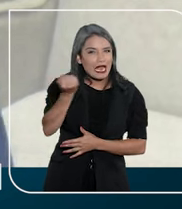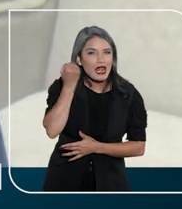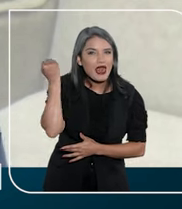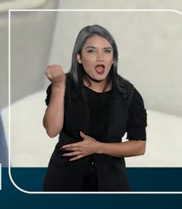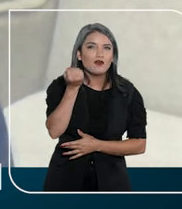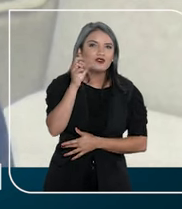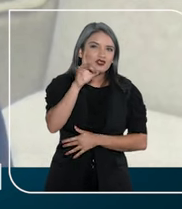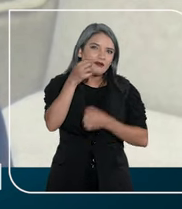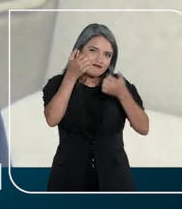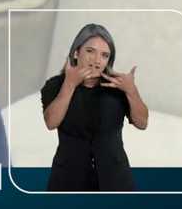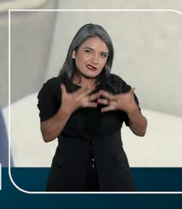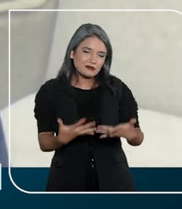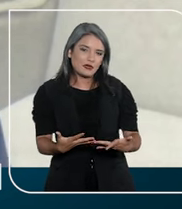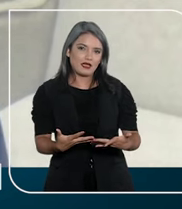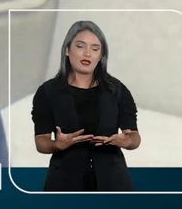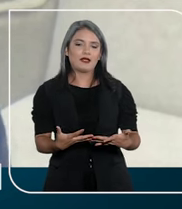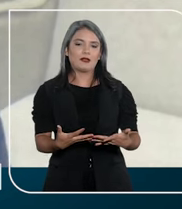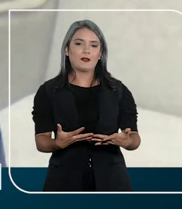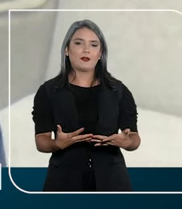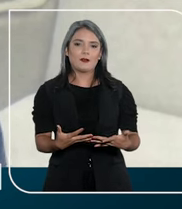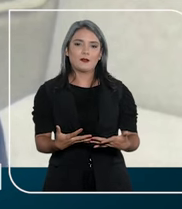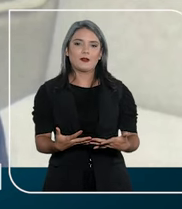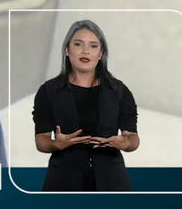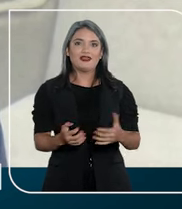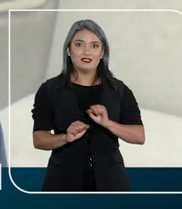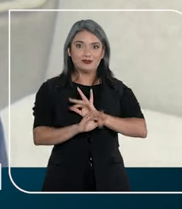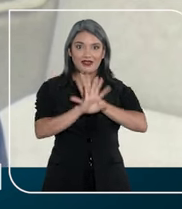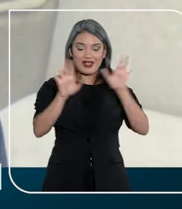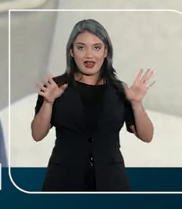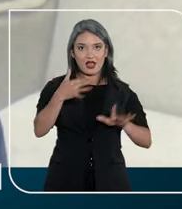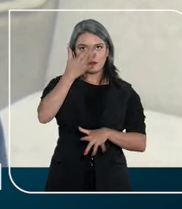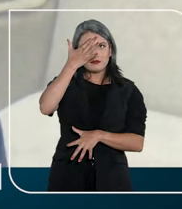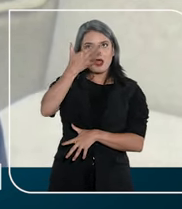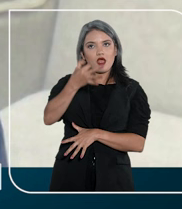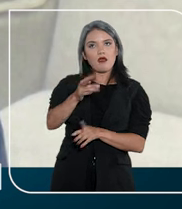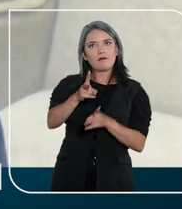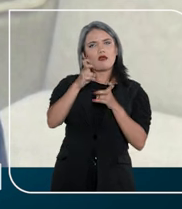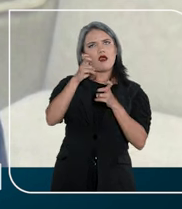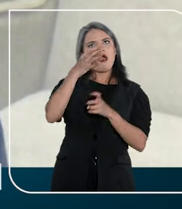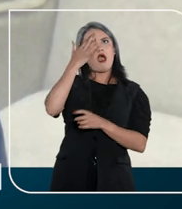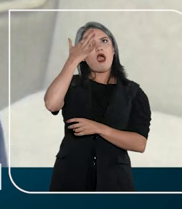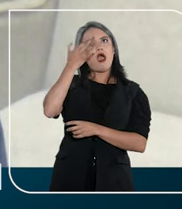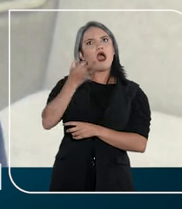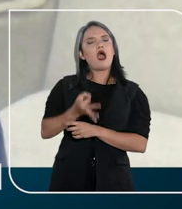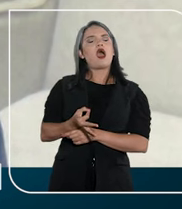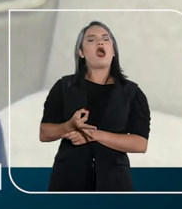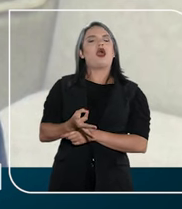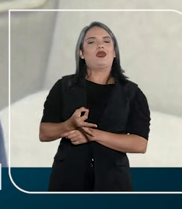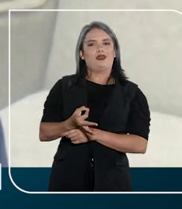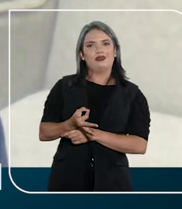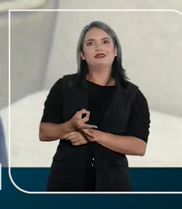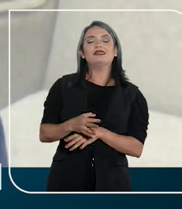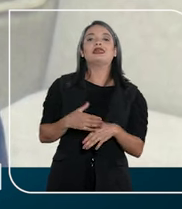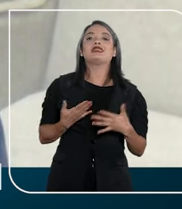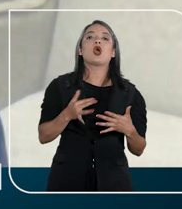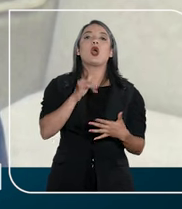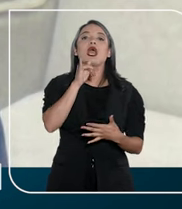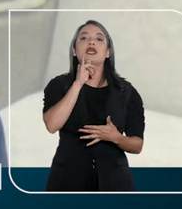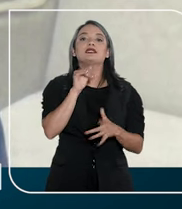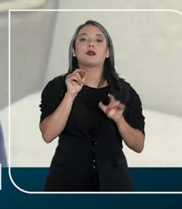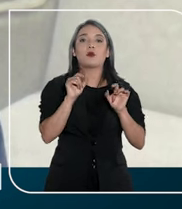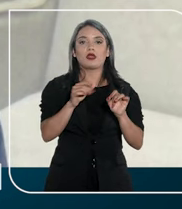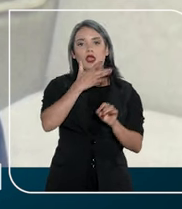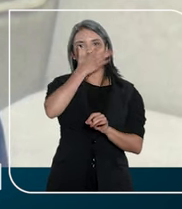absurdo, mas os exemplos parecem que tem que ser alguma coisa assim que chama atenção para a gente guardar, né, na memória. Imagine alguém